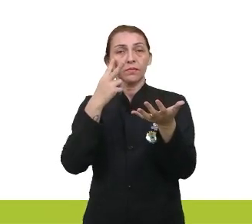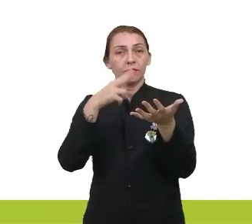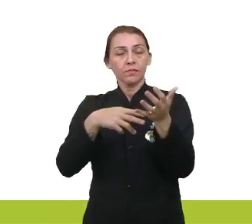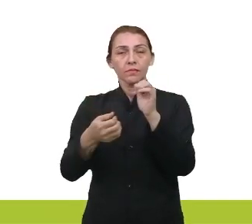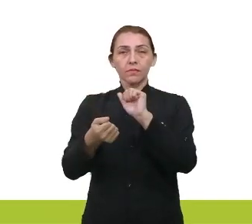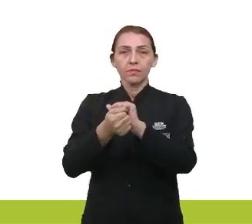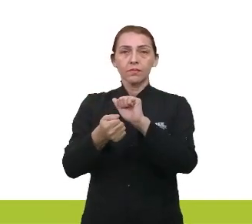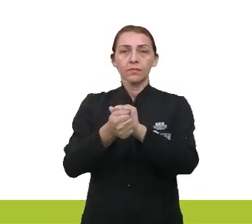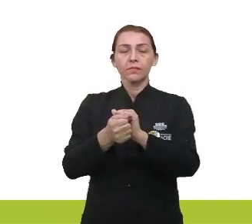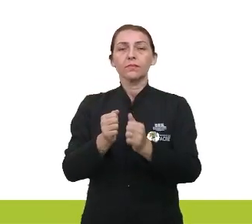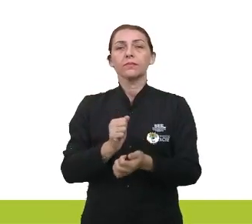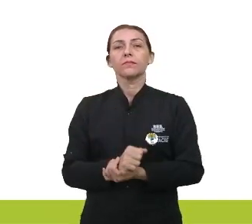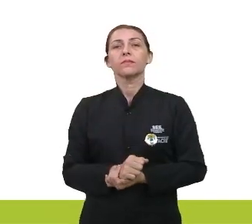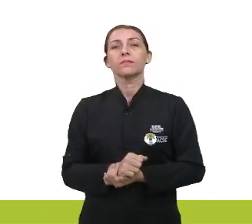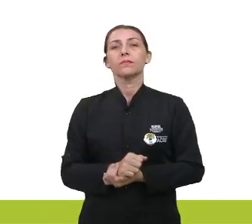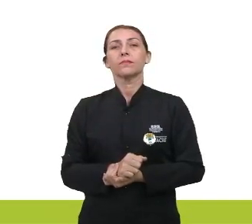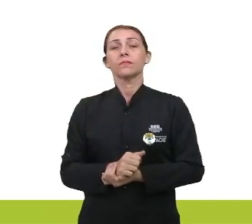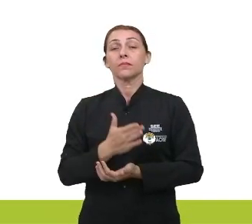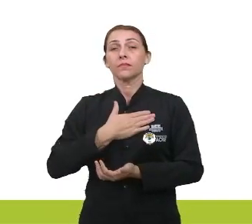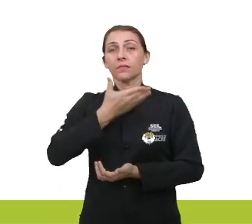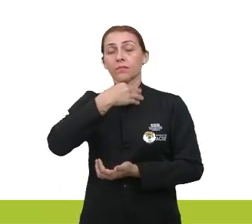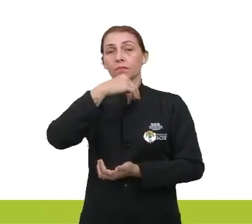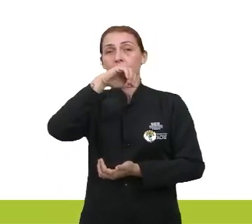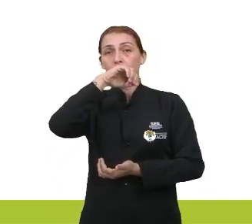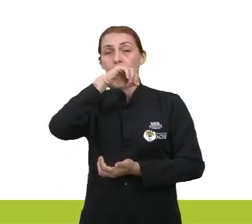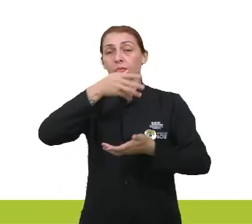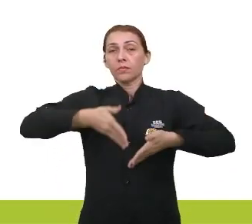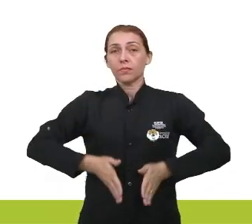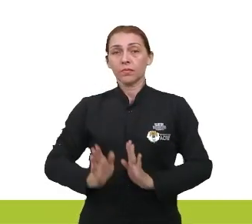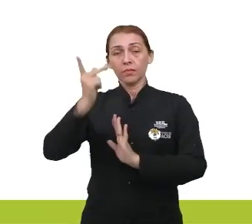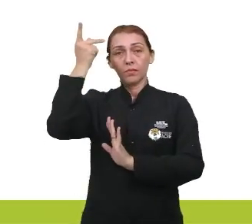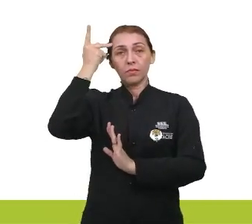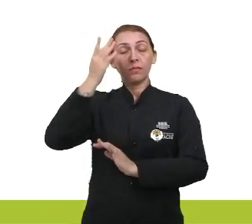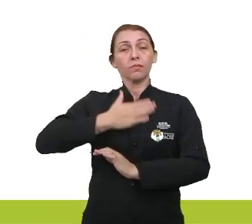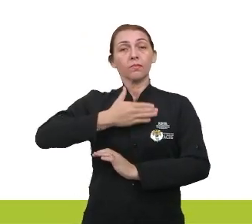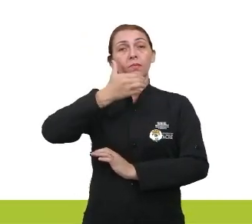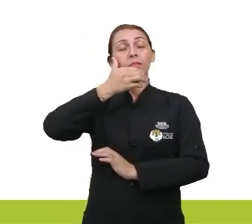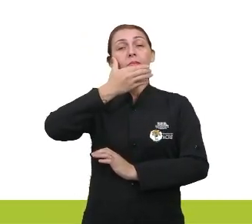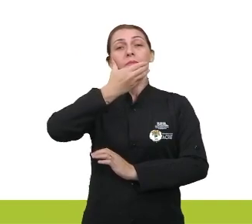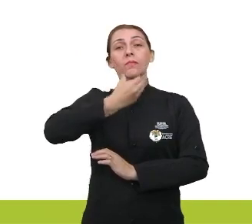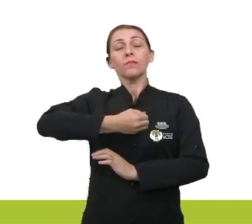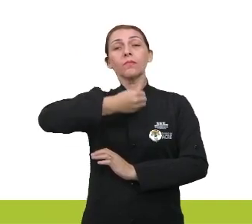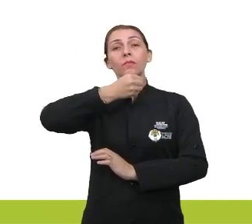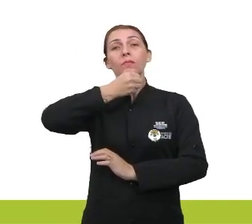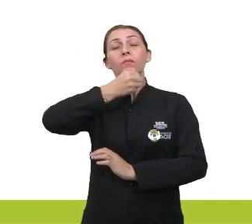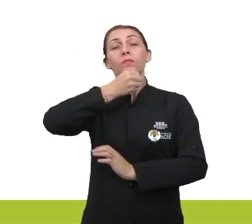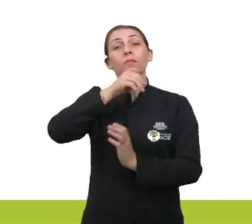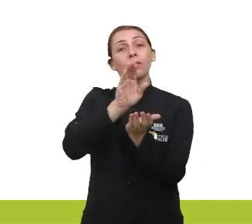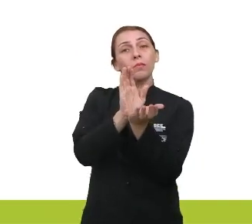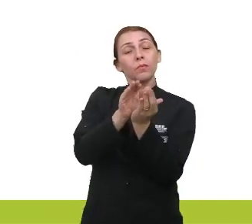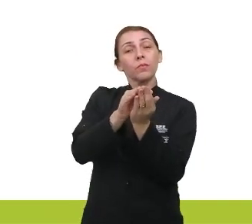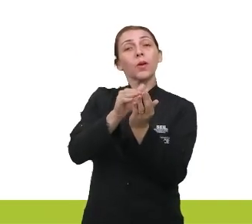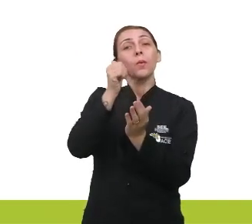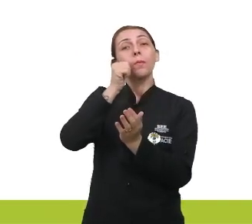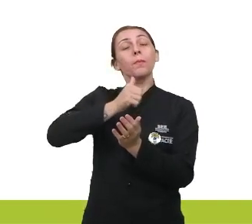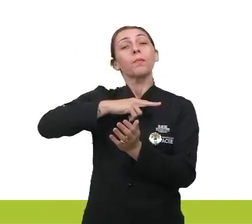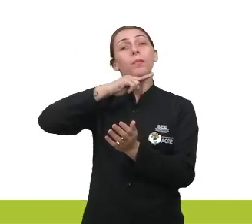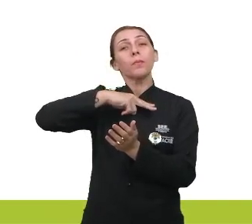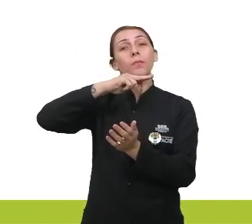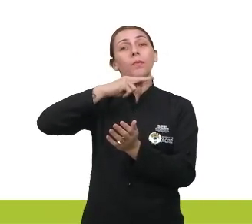junto comigo. O meu pai era paulista, meu avô pernambucano, o meu